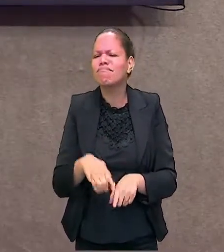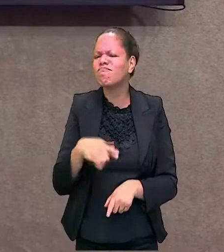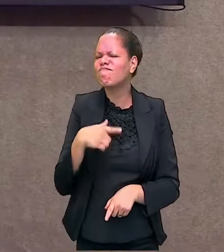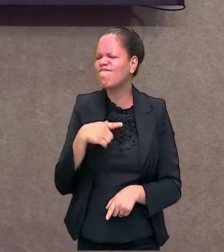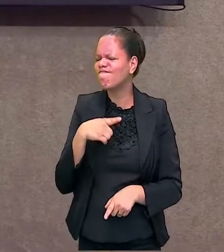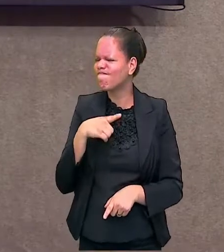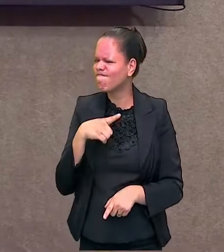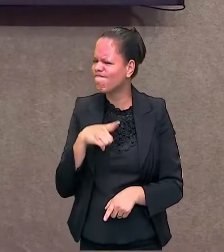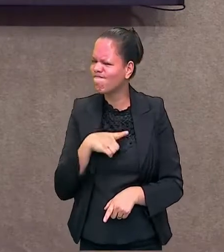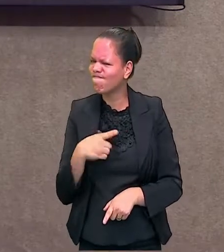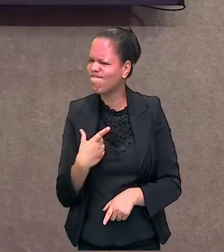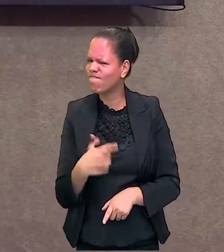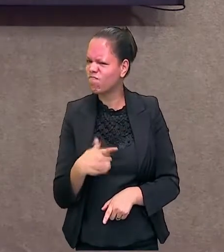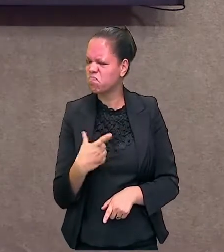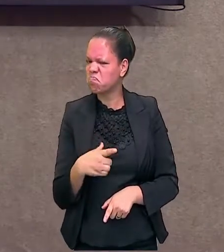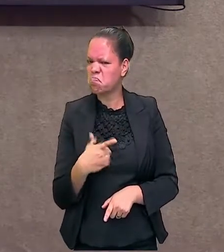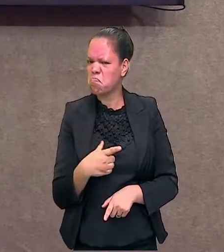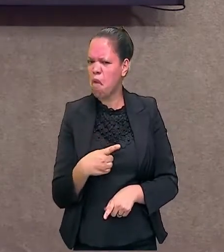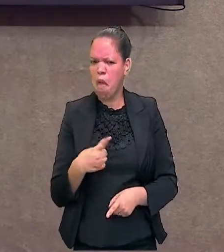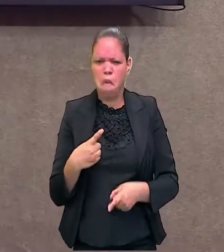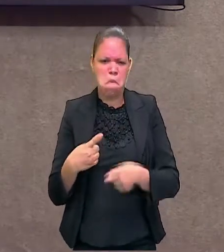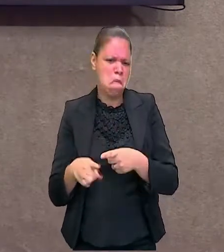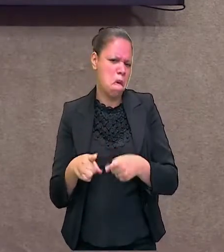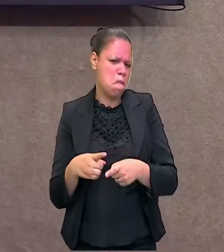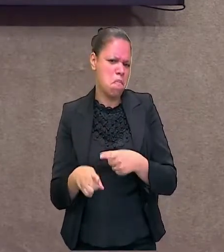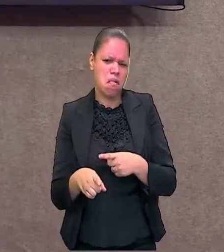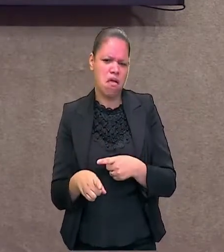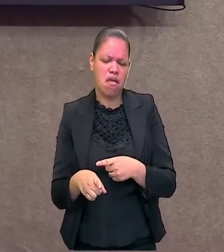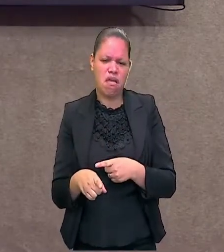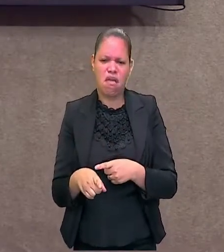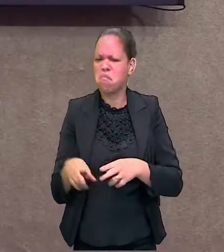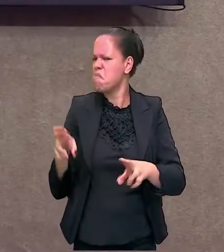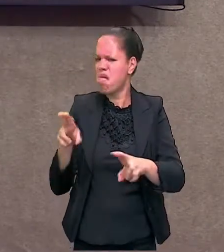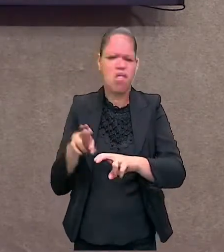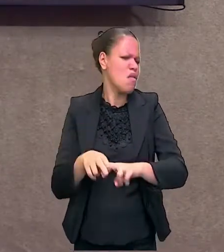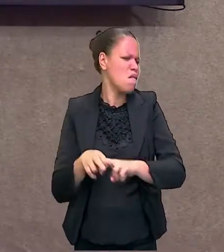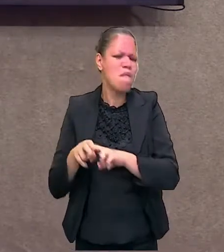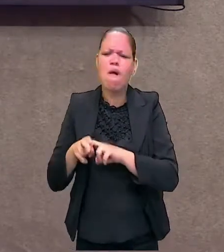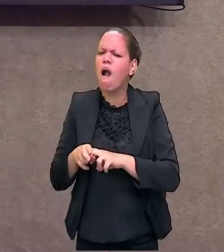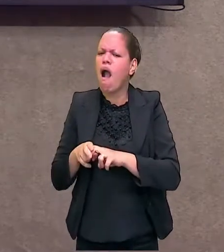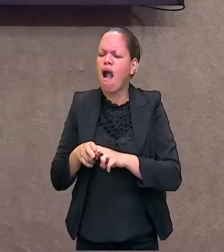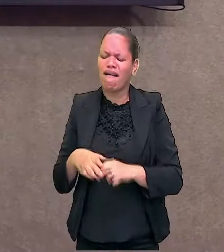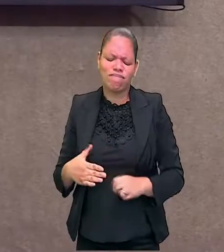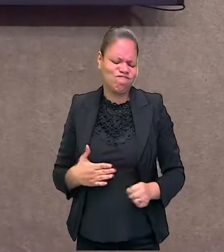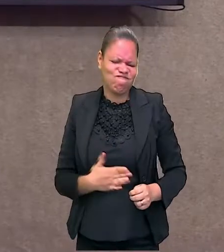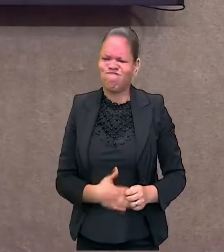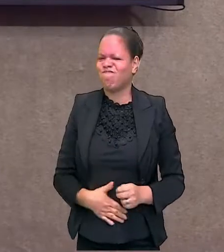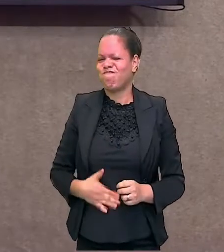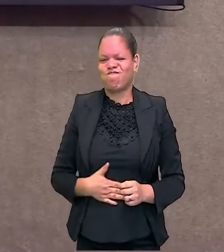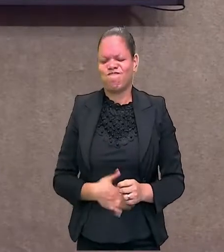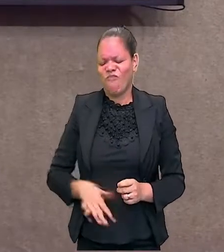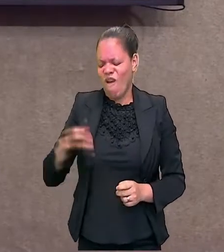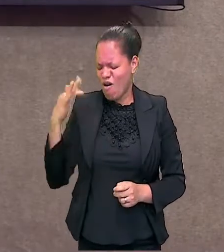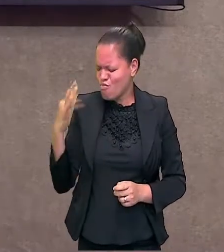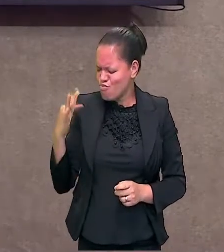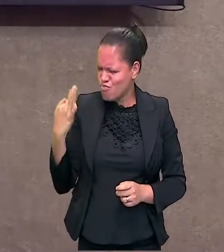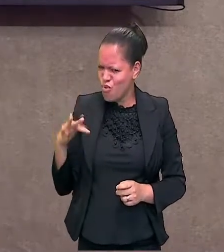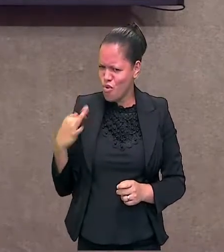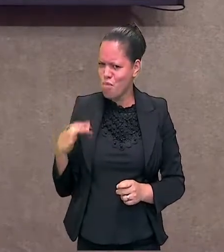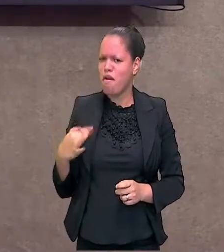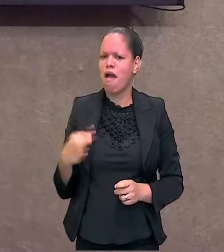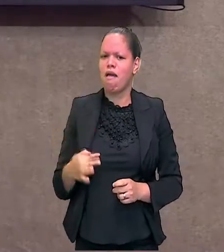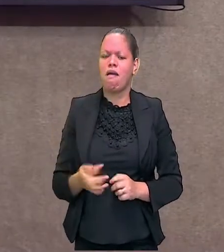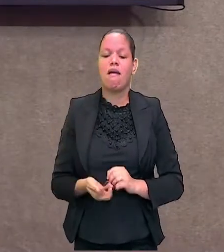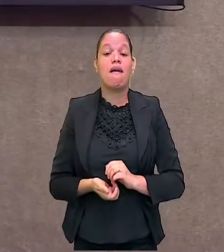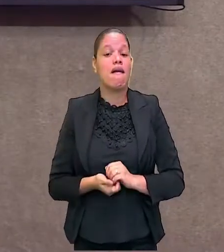alimento, todos os órgãos do nosso corpo vão trabalhar para que essa temperatura venha